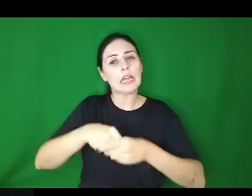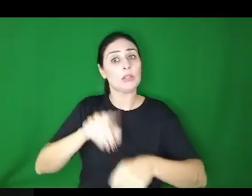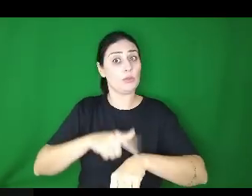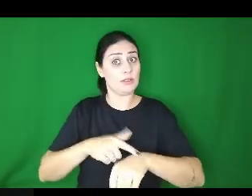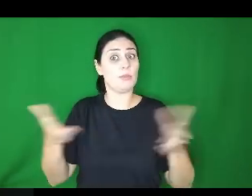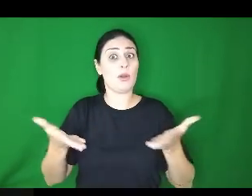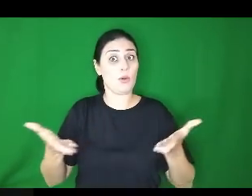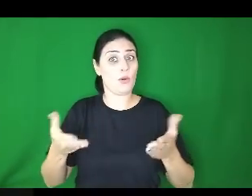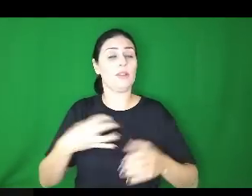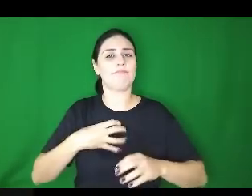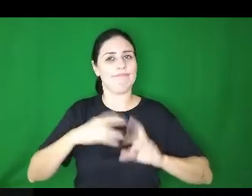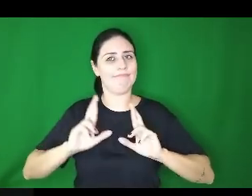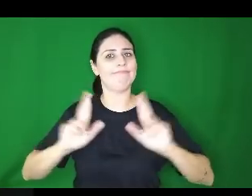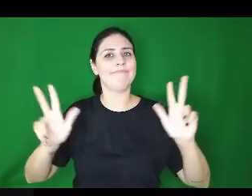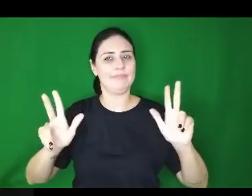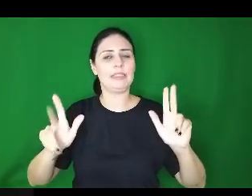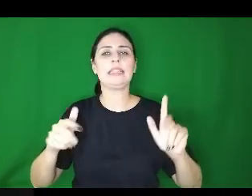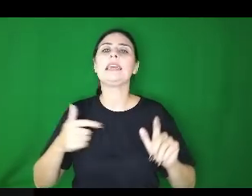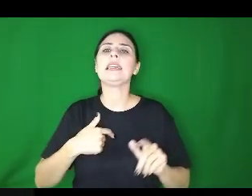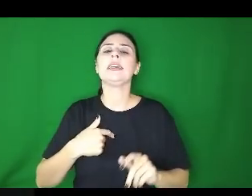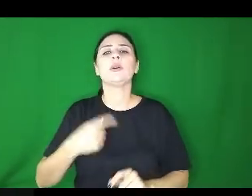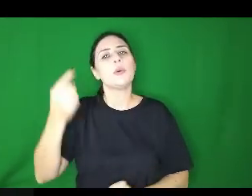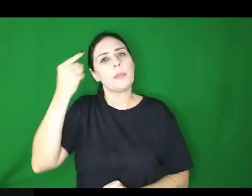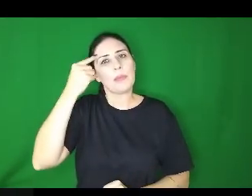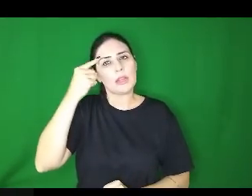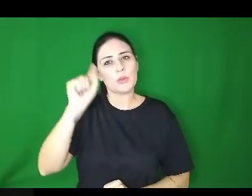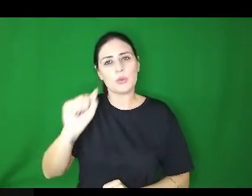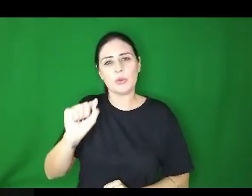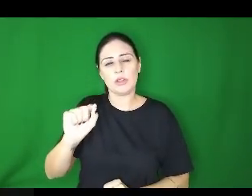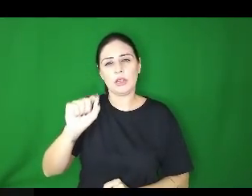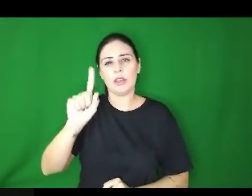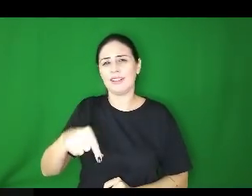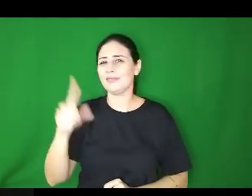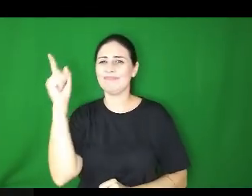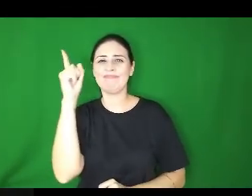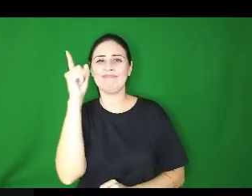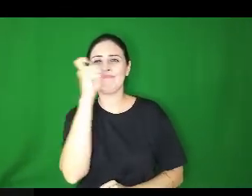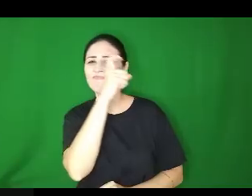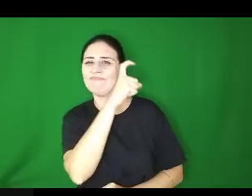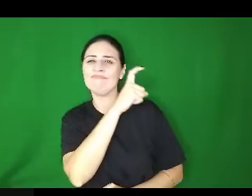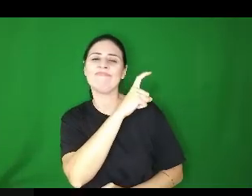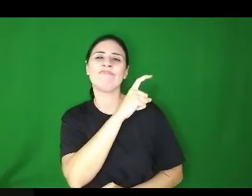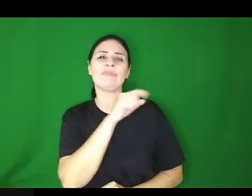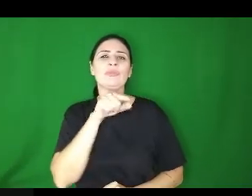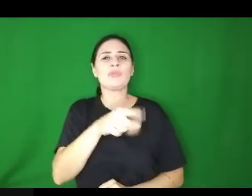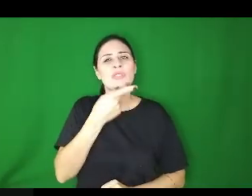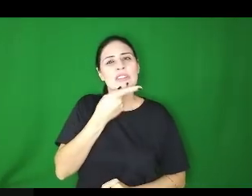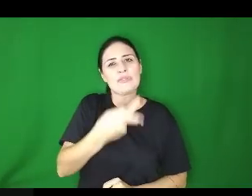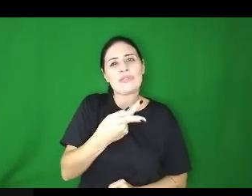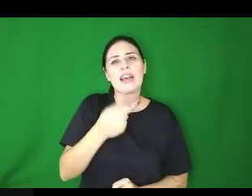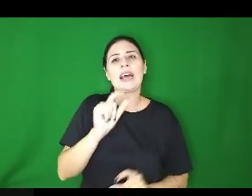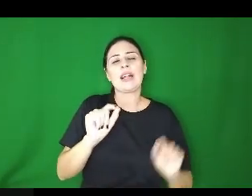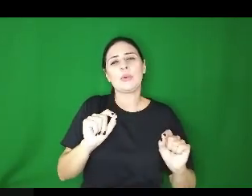não tomem um tempo grande e que acabe deixando pouco tempo